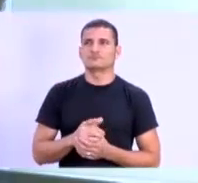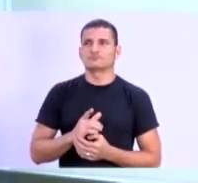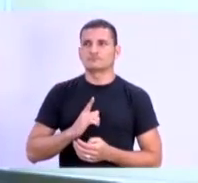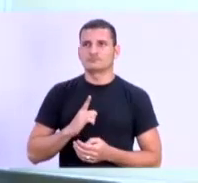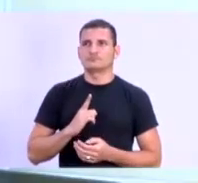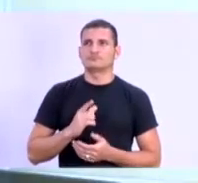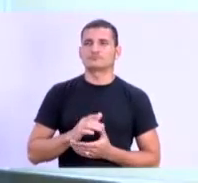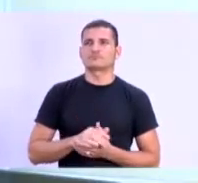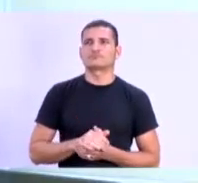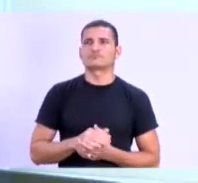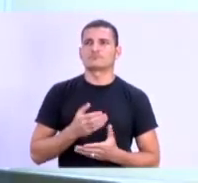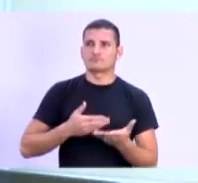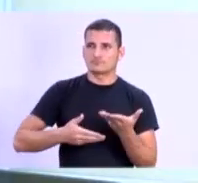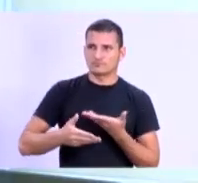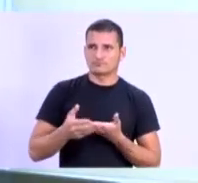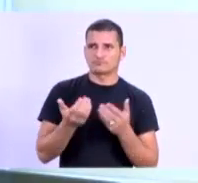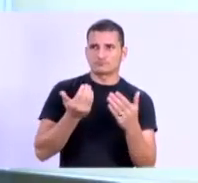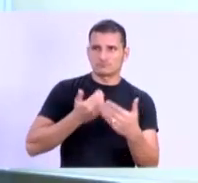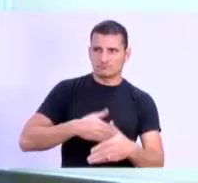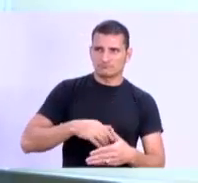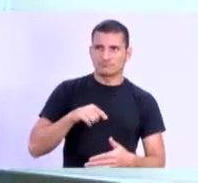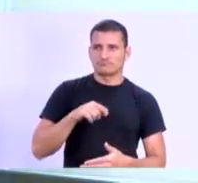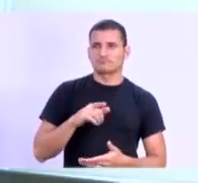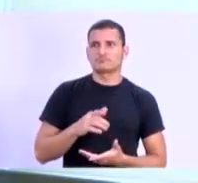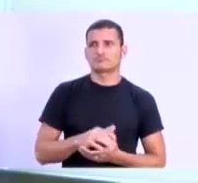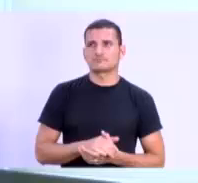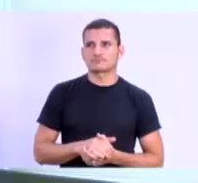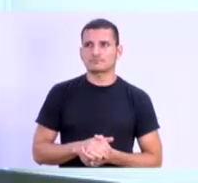que eventualmente pode estar caindo na prova também, gente.